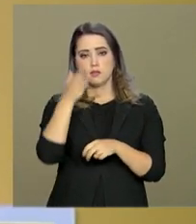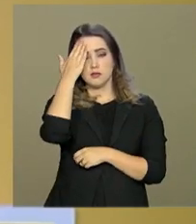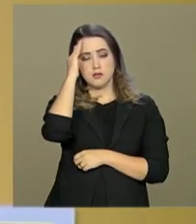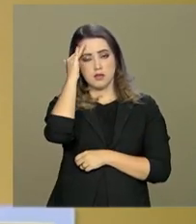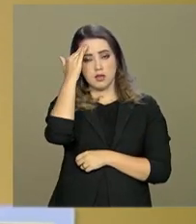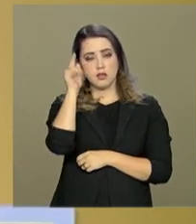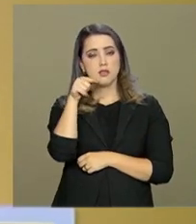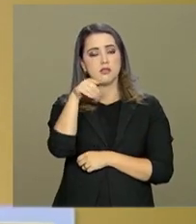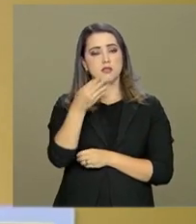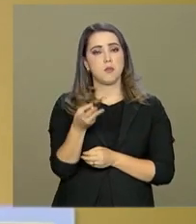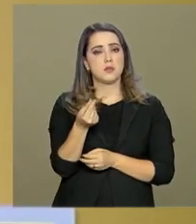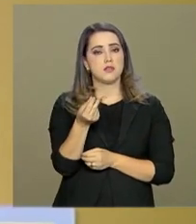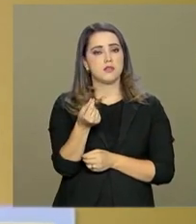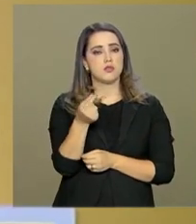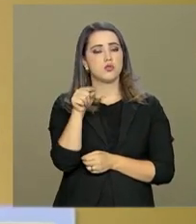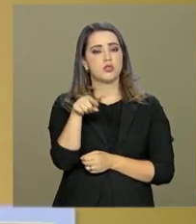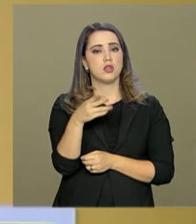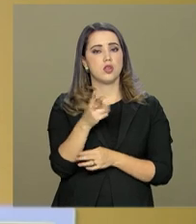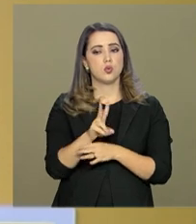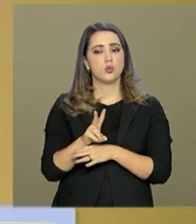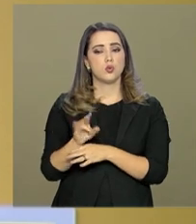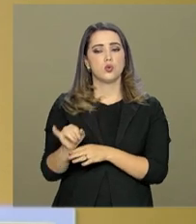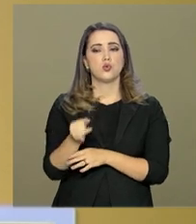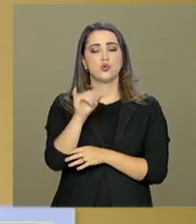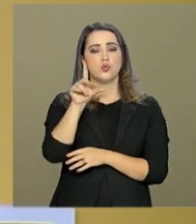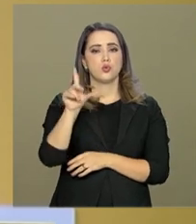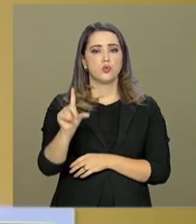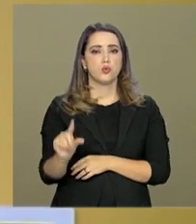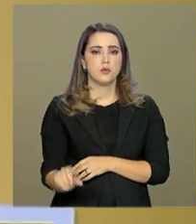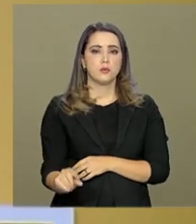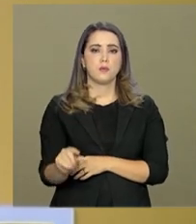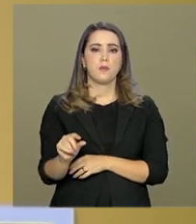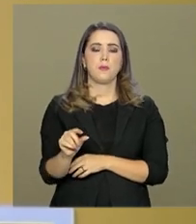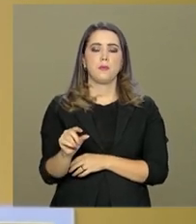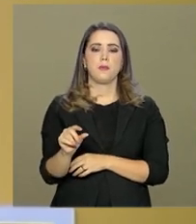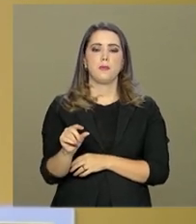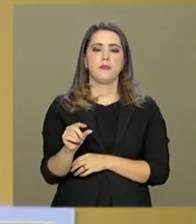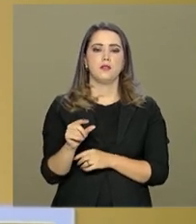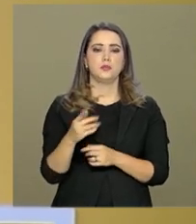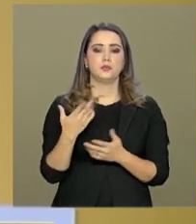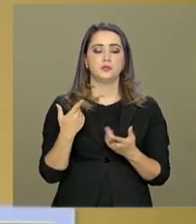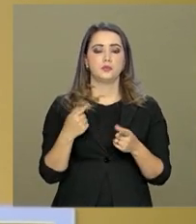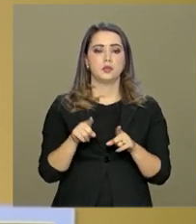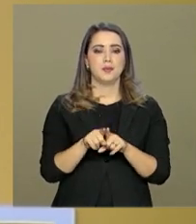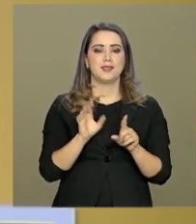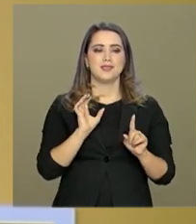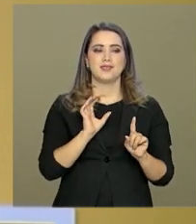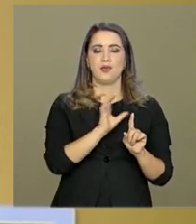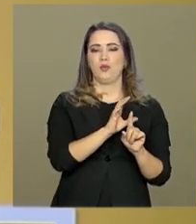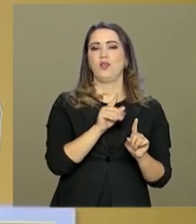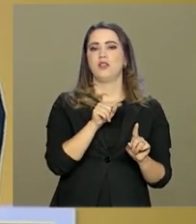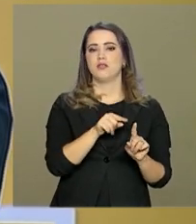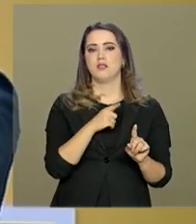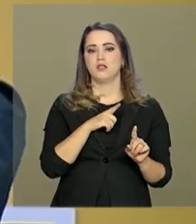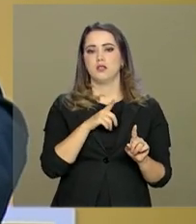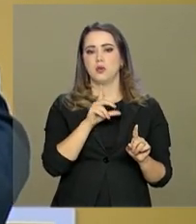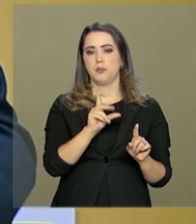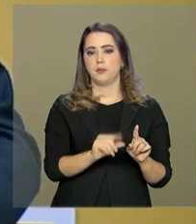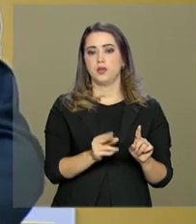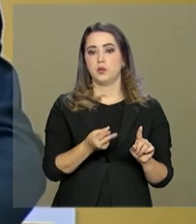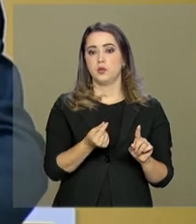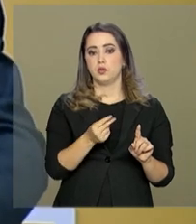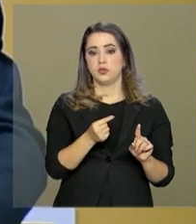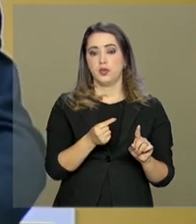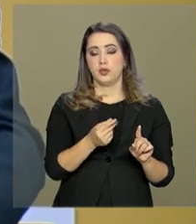juros mais baratas menos custos financeiros mas isso implicaria em ter menos recursos